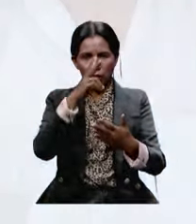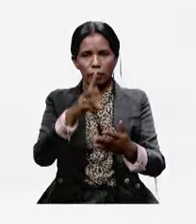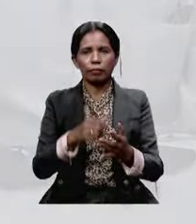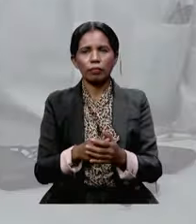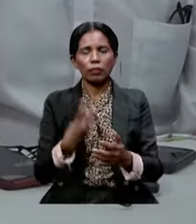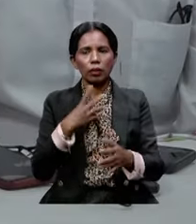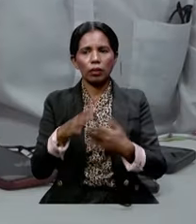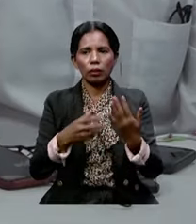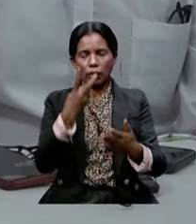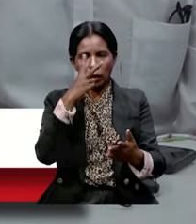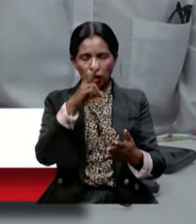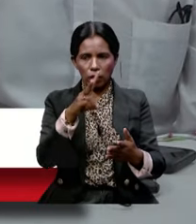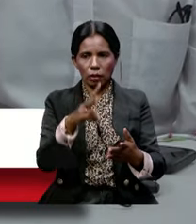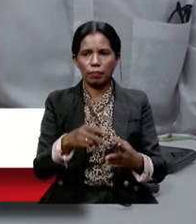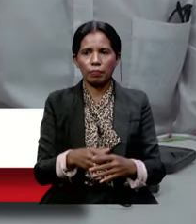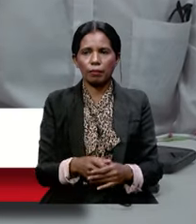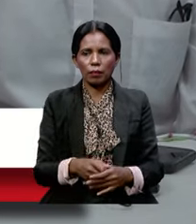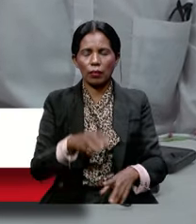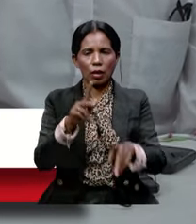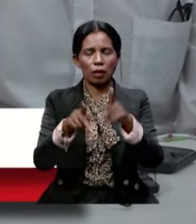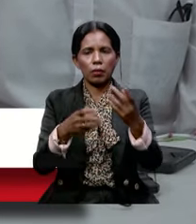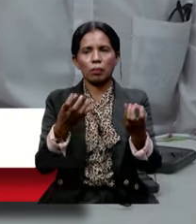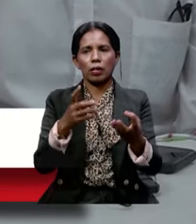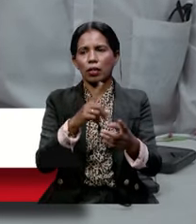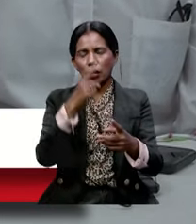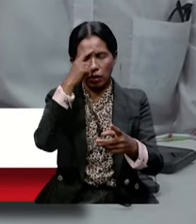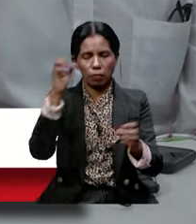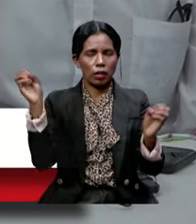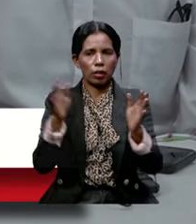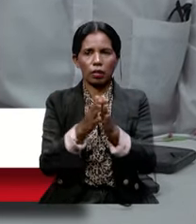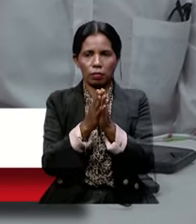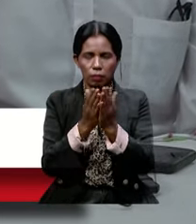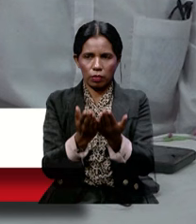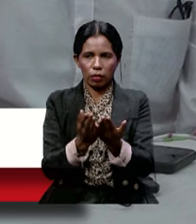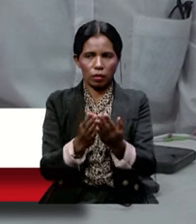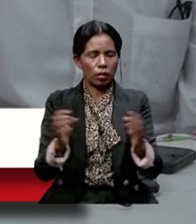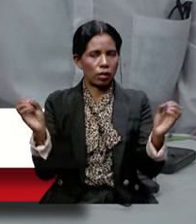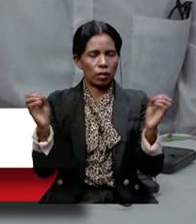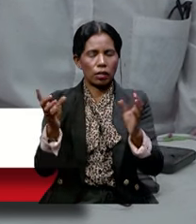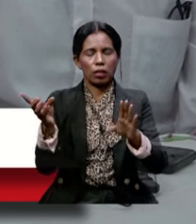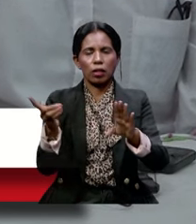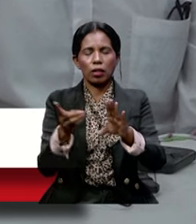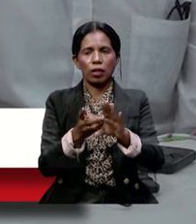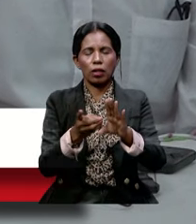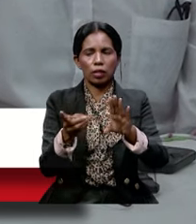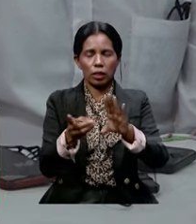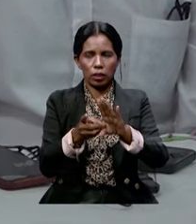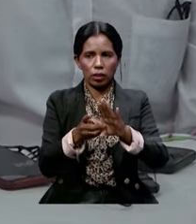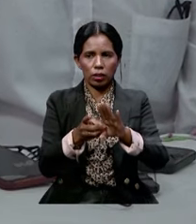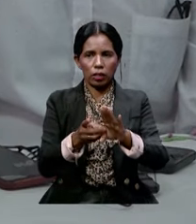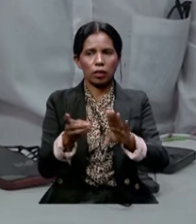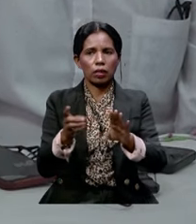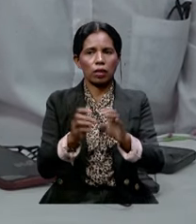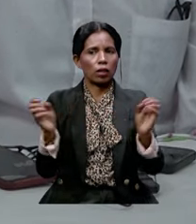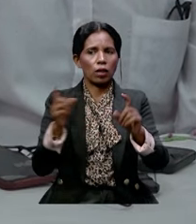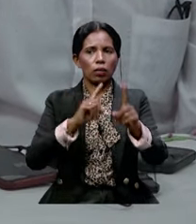tu assiste, é uma bala de antamba lá livros e lá dicionários, mas dicionários ou livros lá